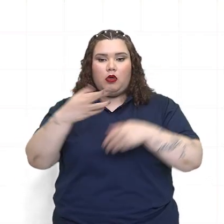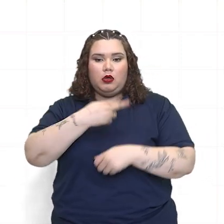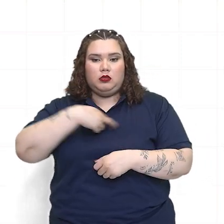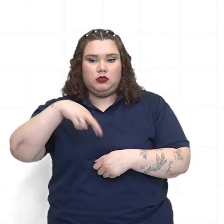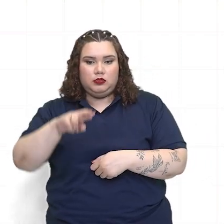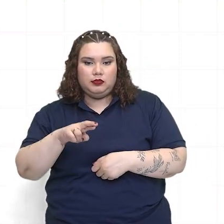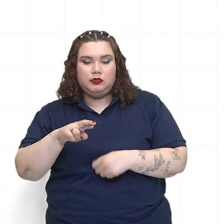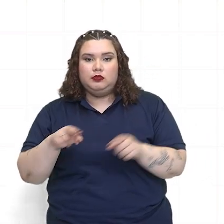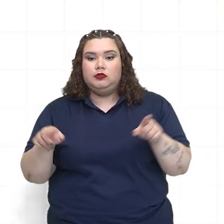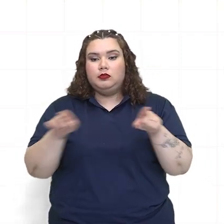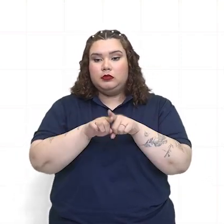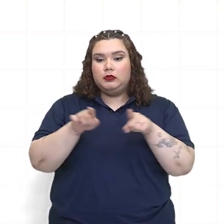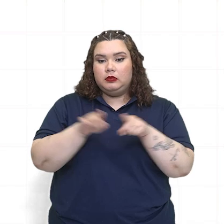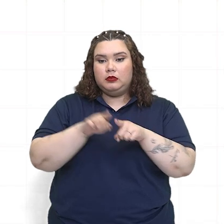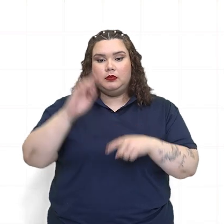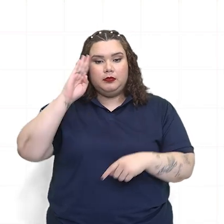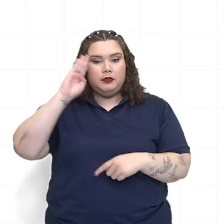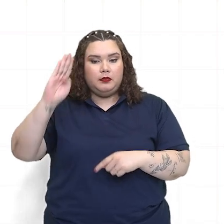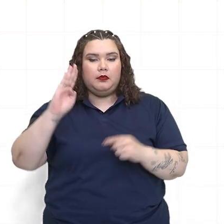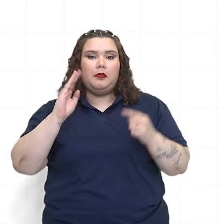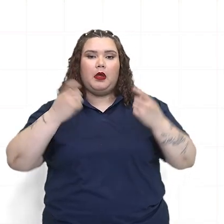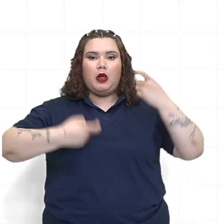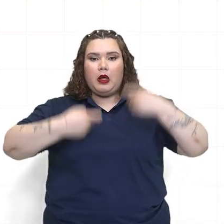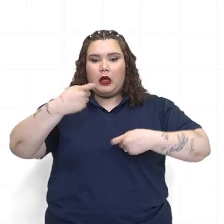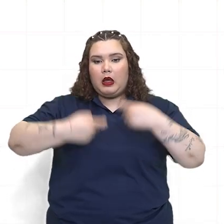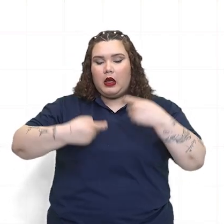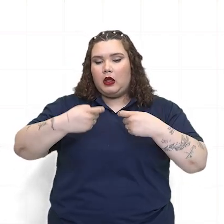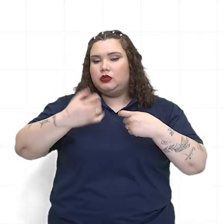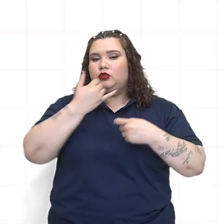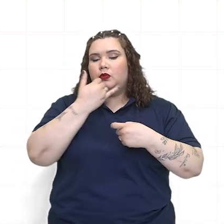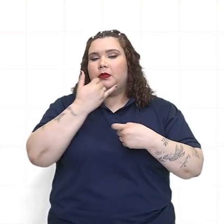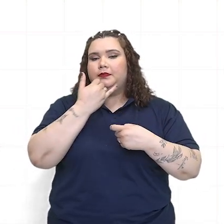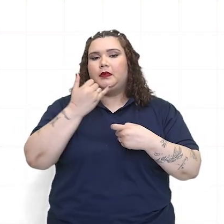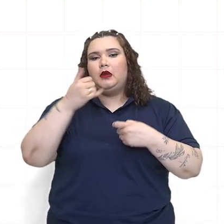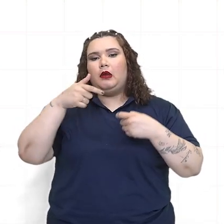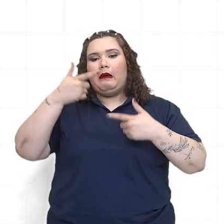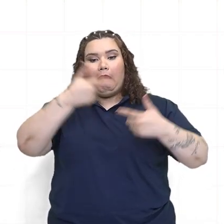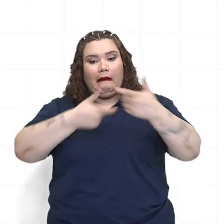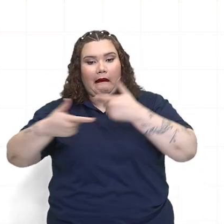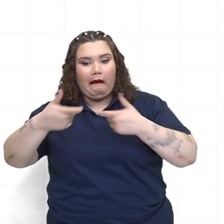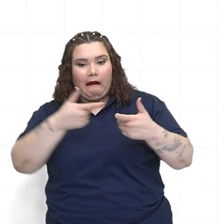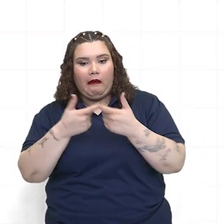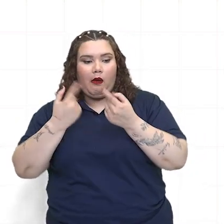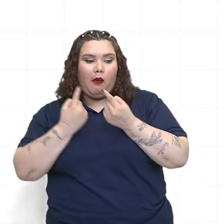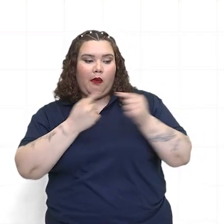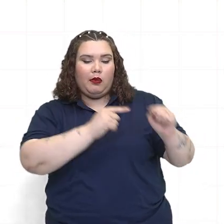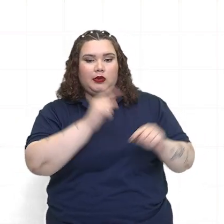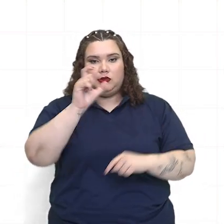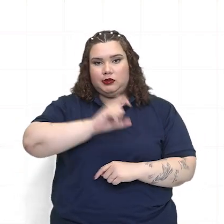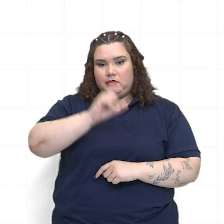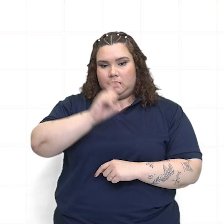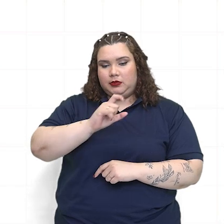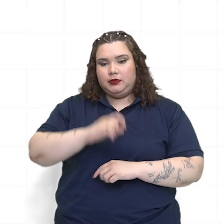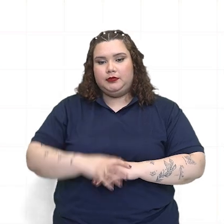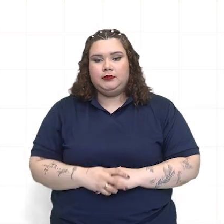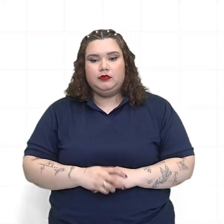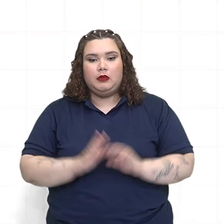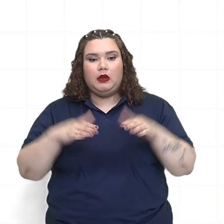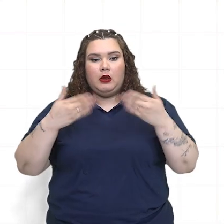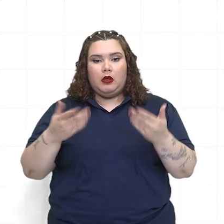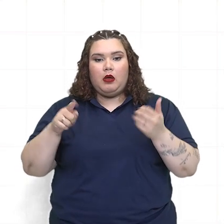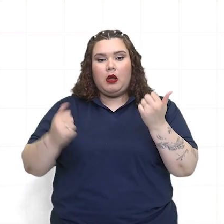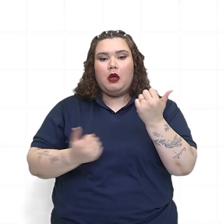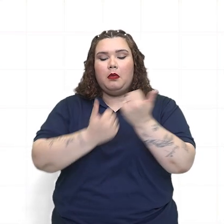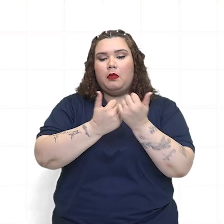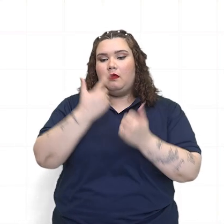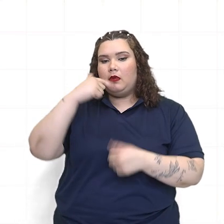um caráter religioso e militar para lutar contra os islâmicos, tá? Então, quem apoiava